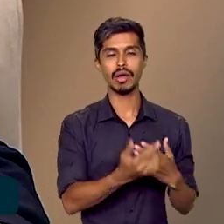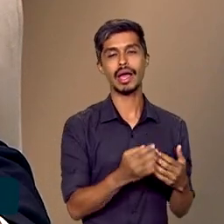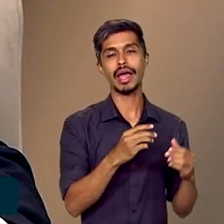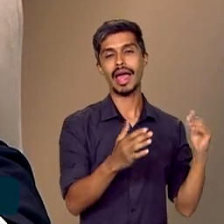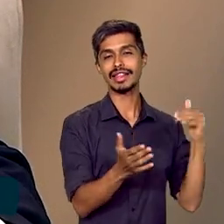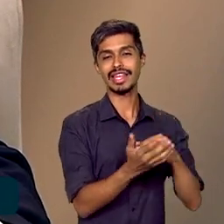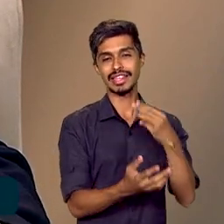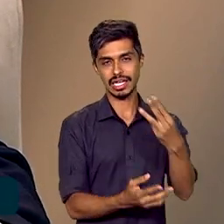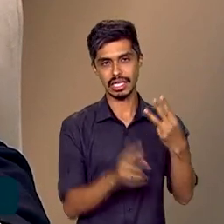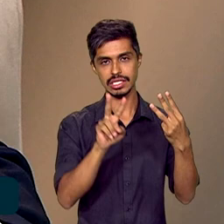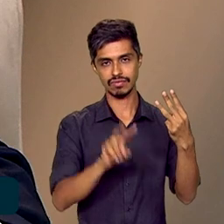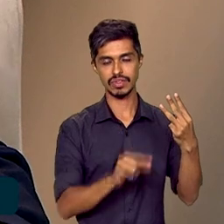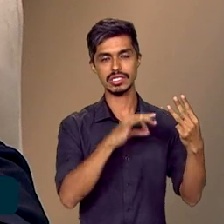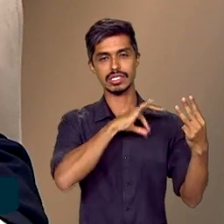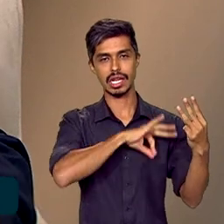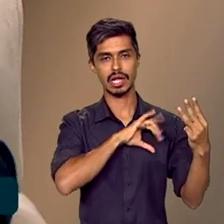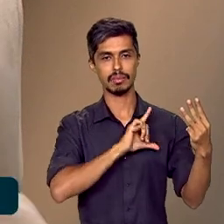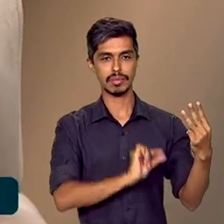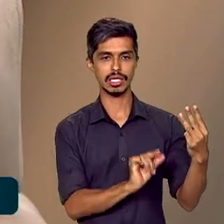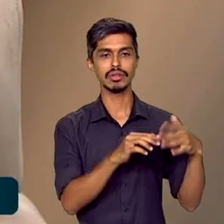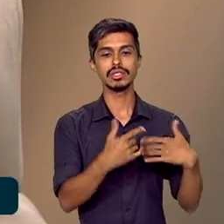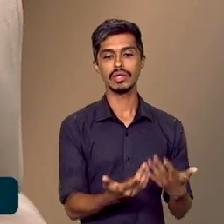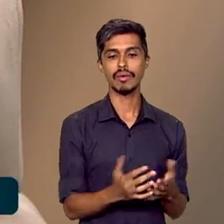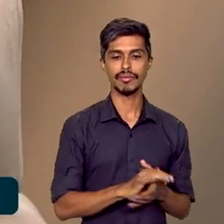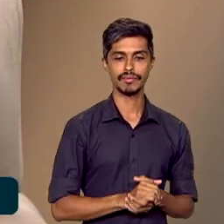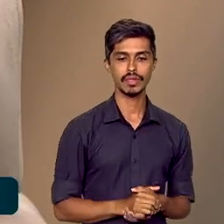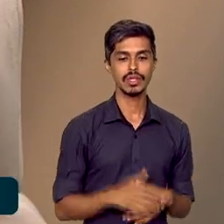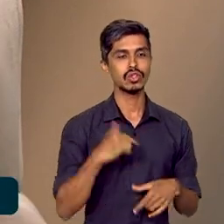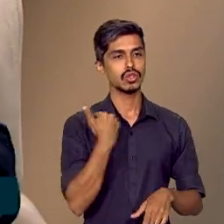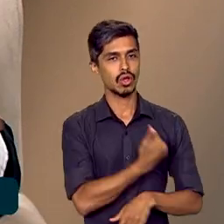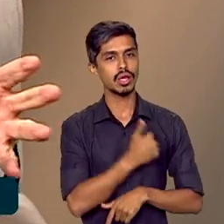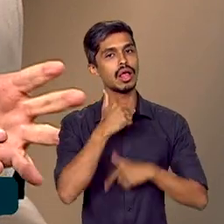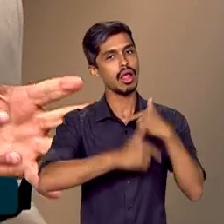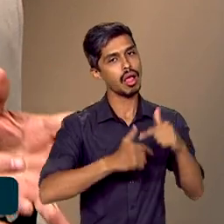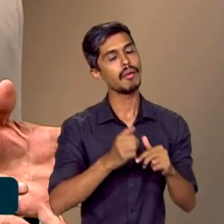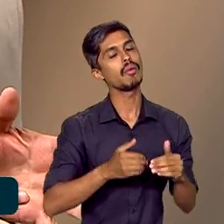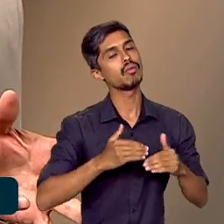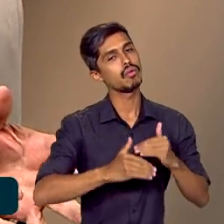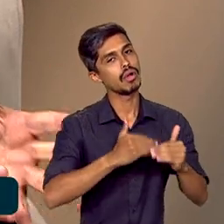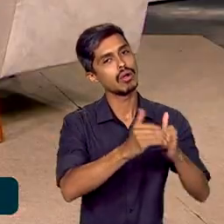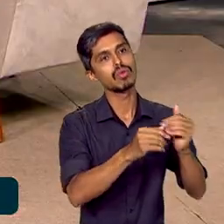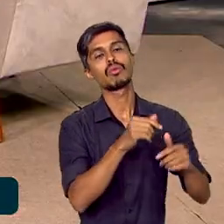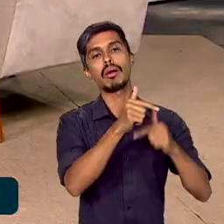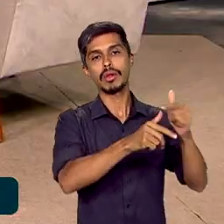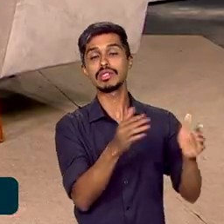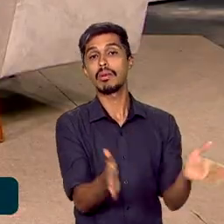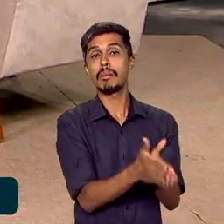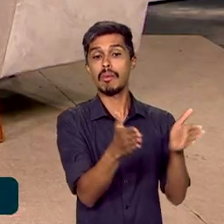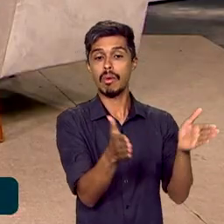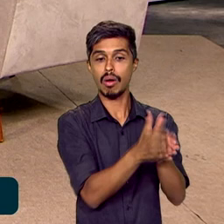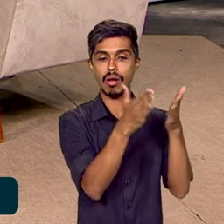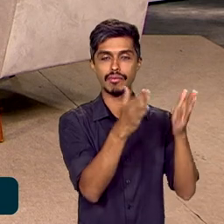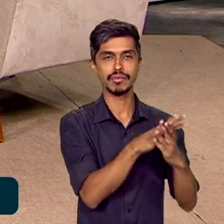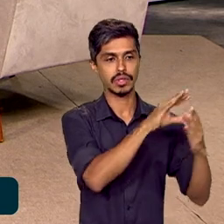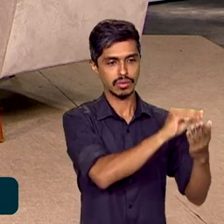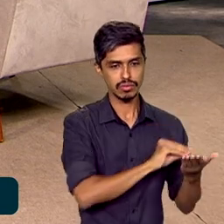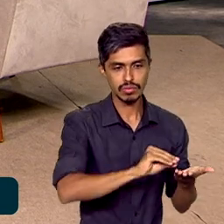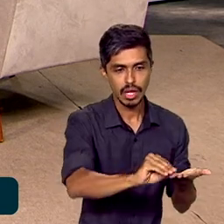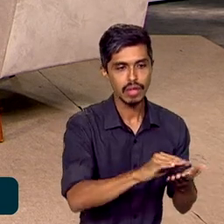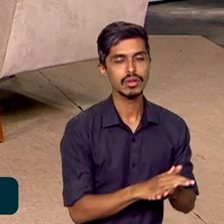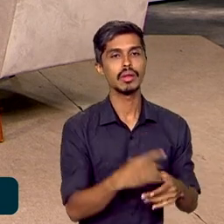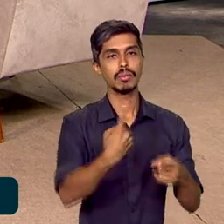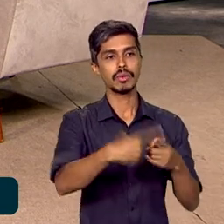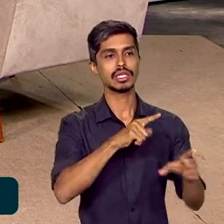da população pobre sem terra do país. Então, nós trabalhamos gradativamente com a população pobre, encaminhada a partir